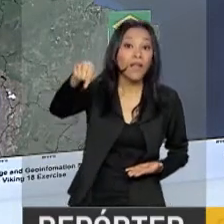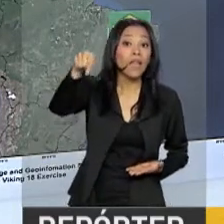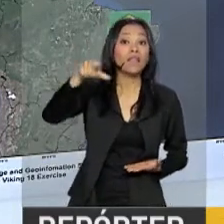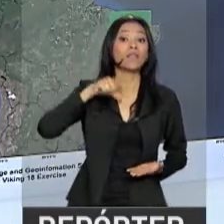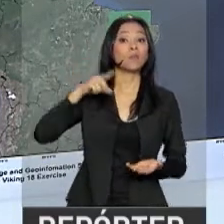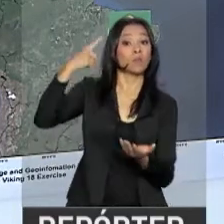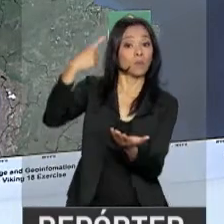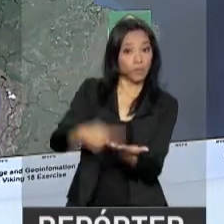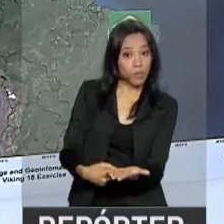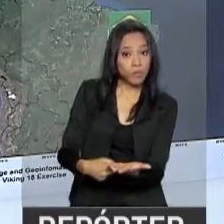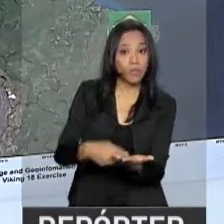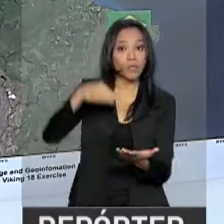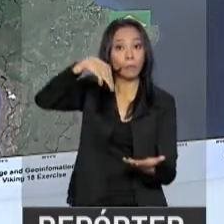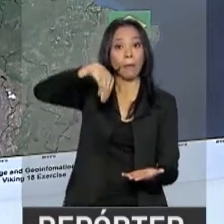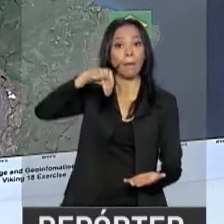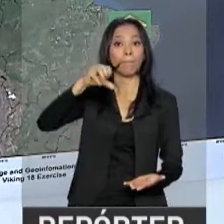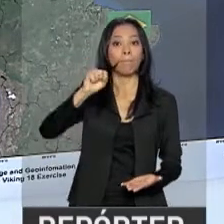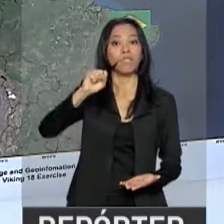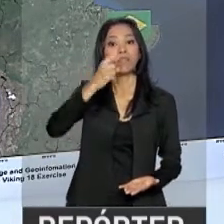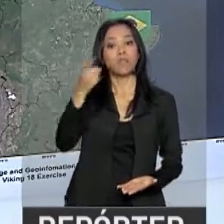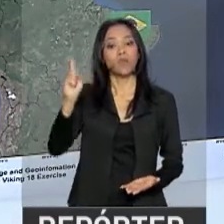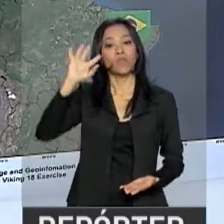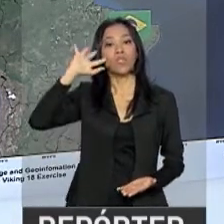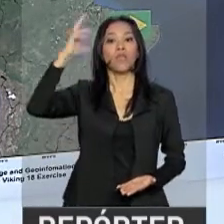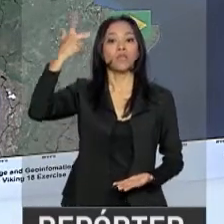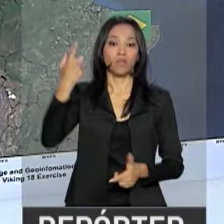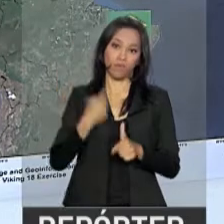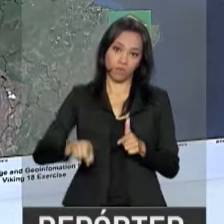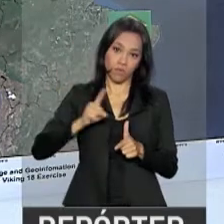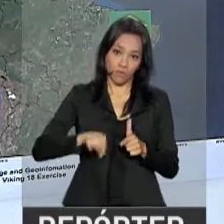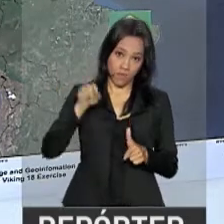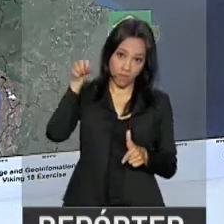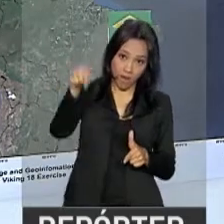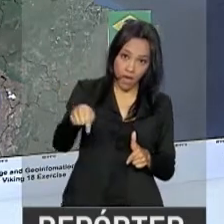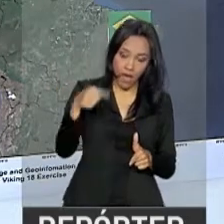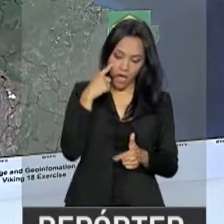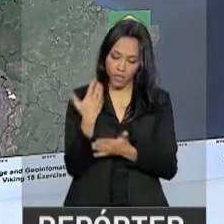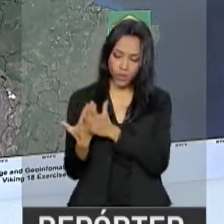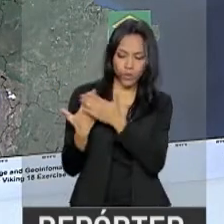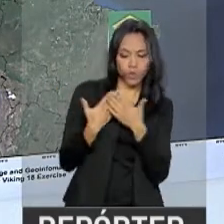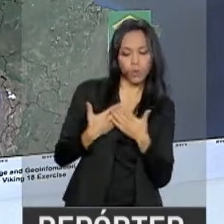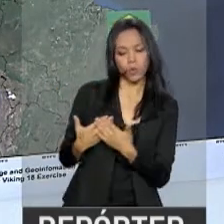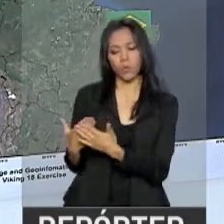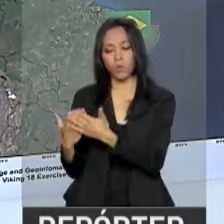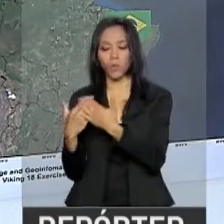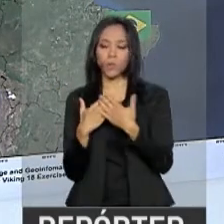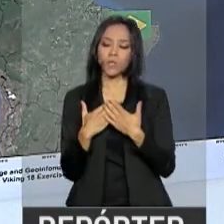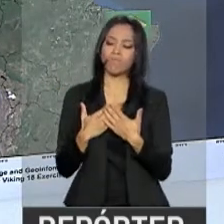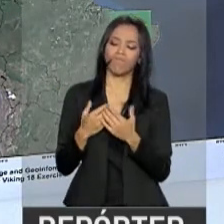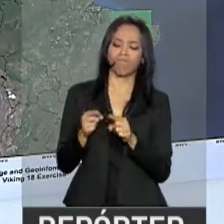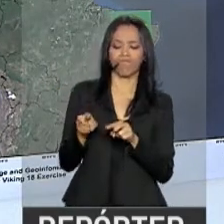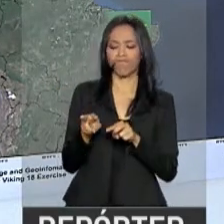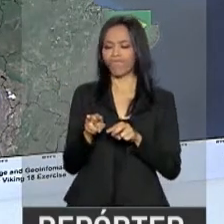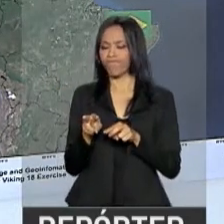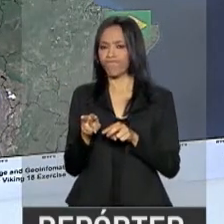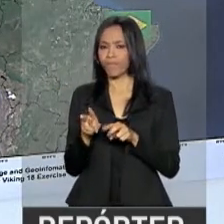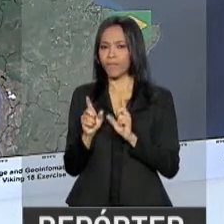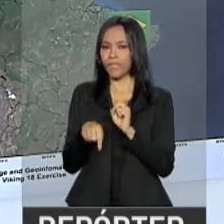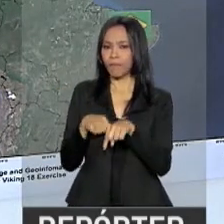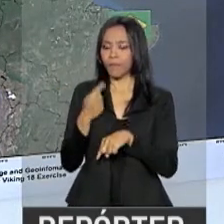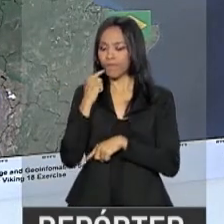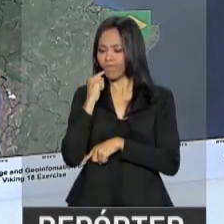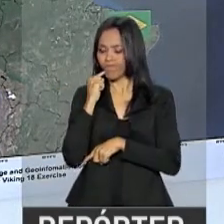missão de resolver uma crise um problema ele faz um estudo e envia essa essa